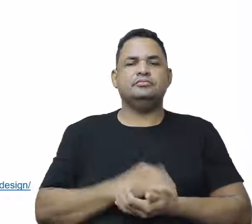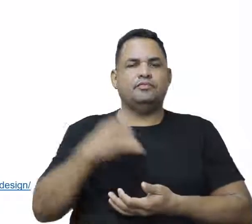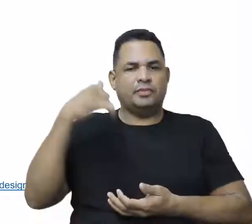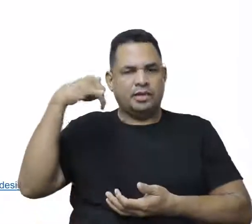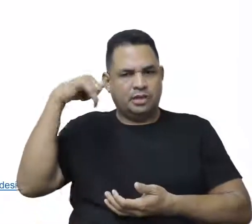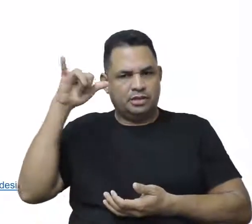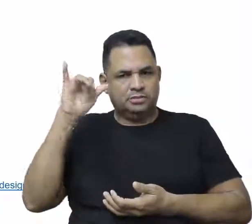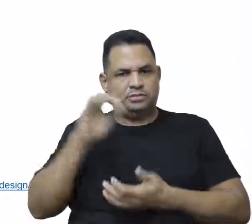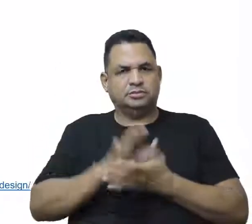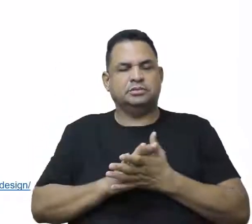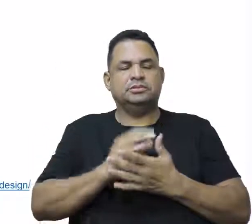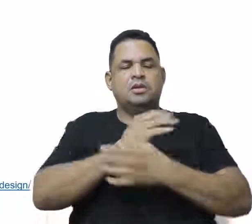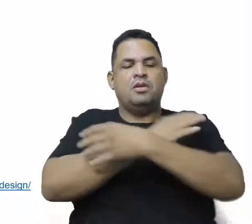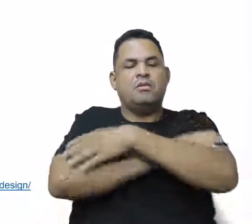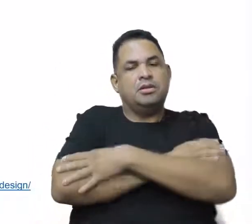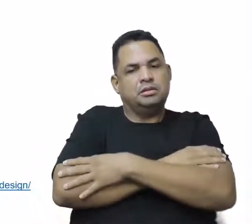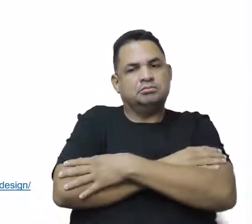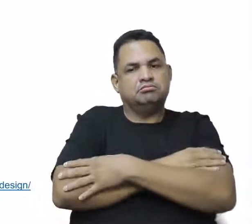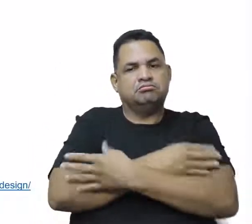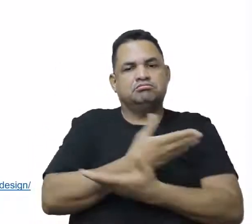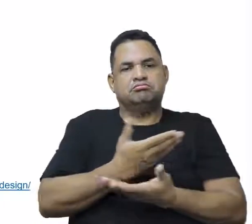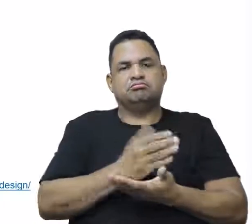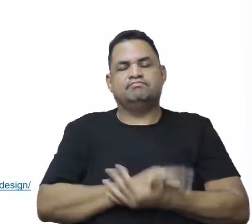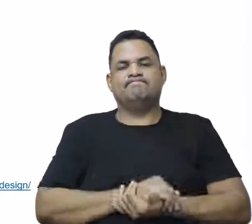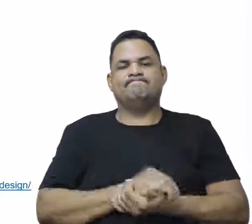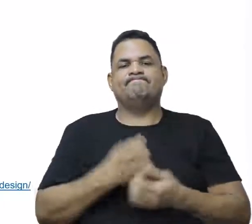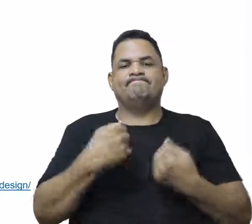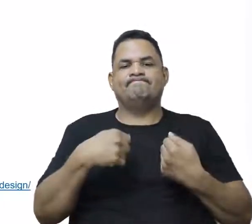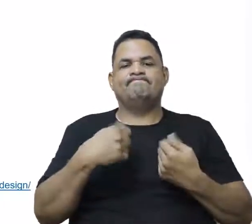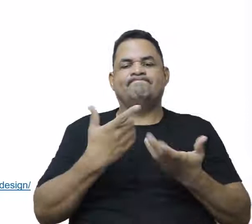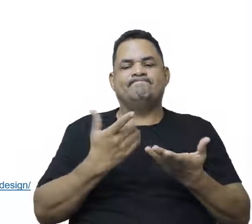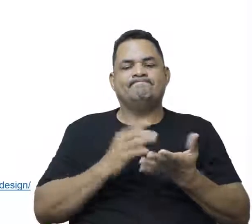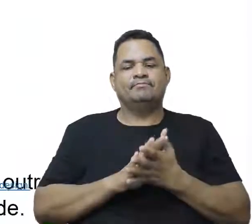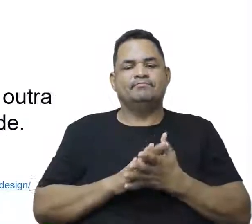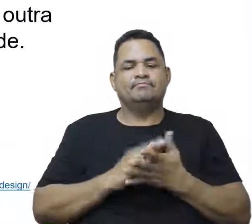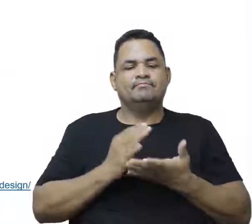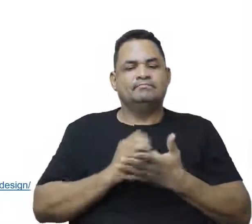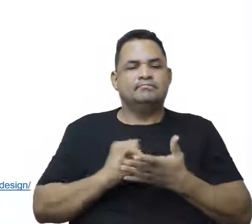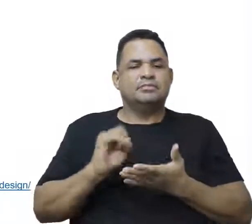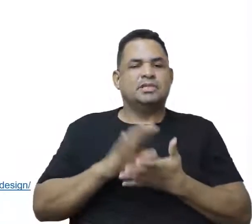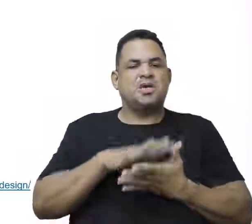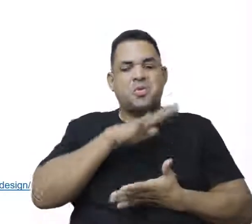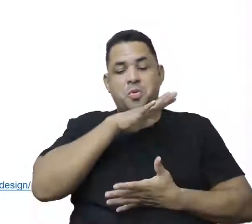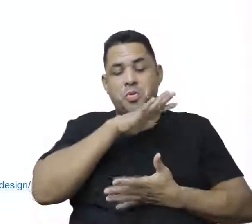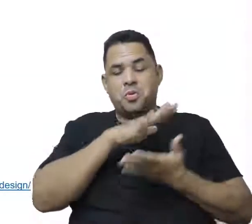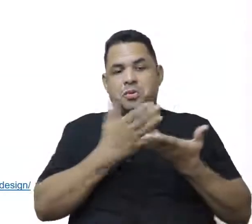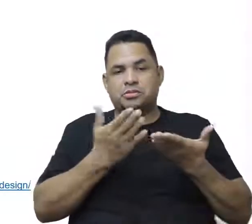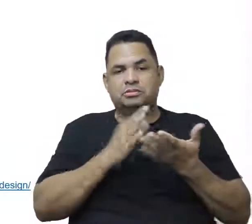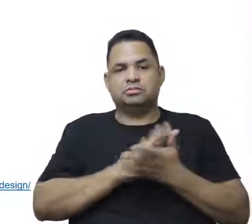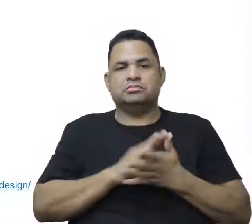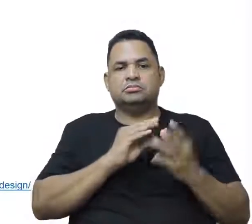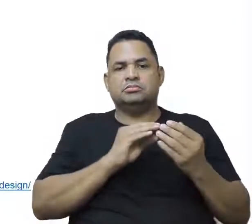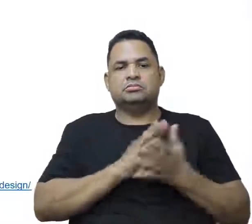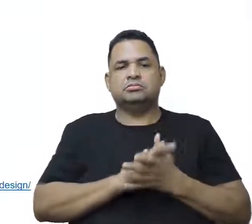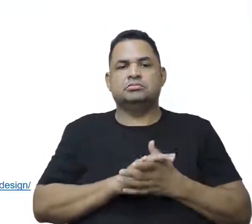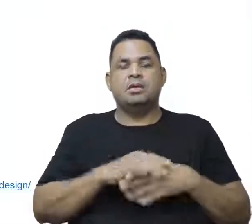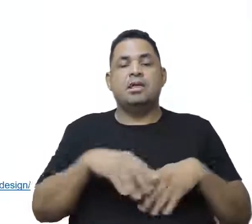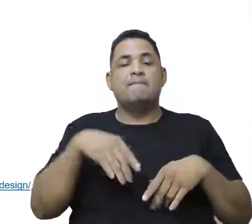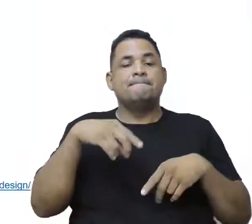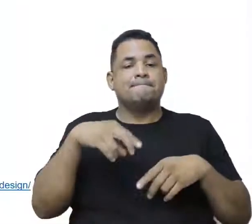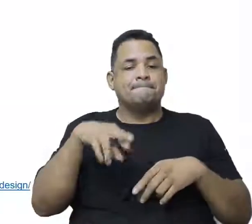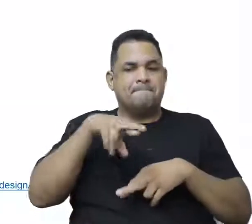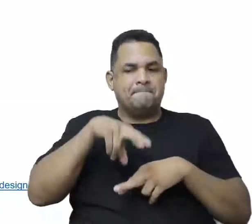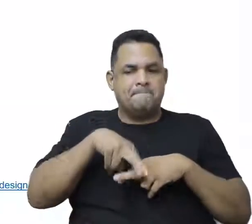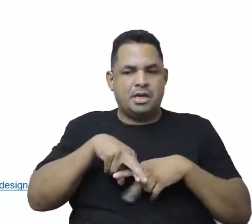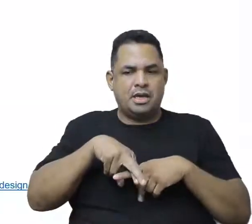Evitar manter os braços cruzados, porque isso pode passar uma imagem negativa. As pernas, uma